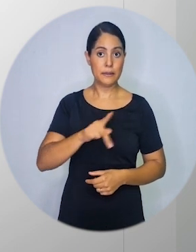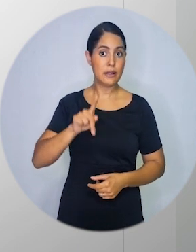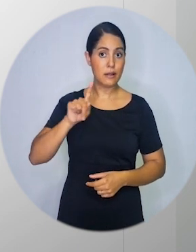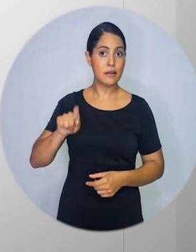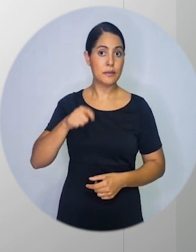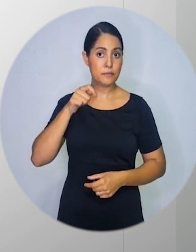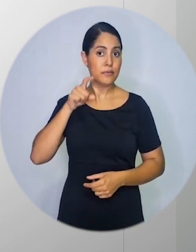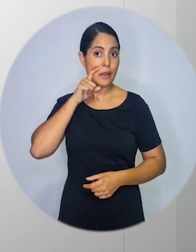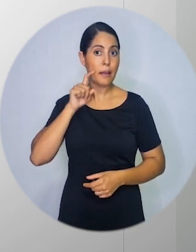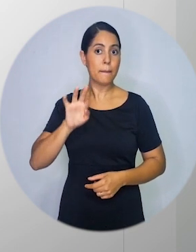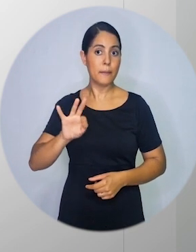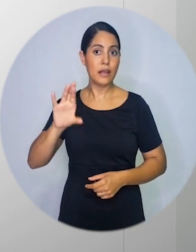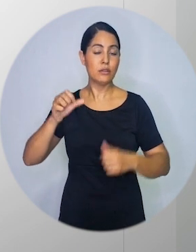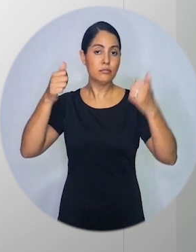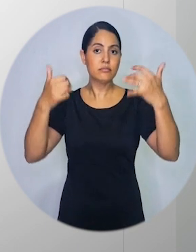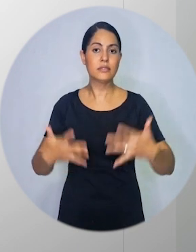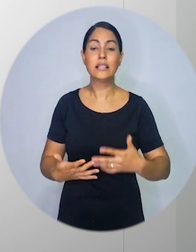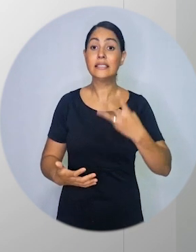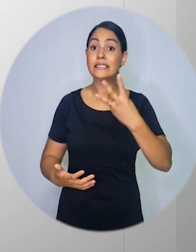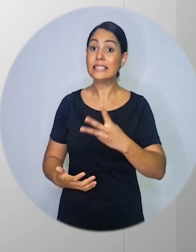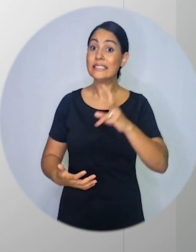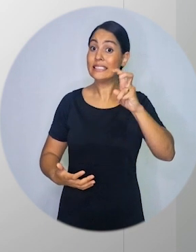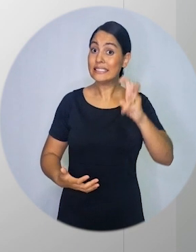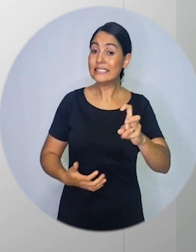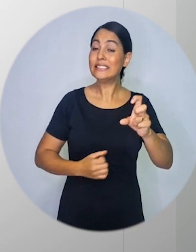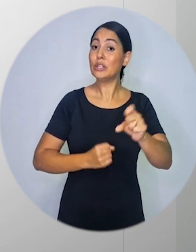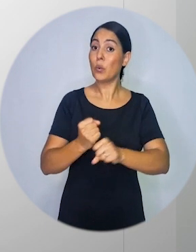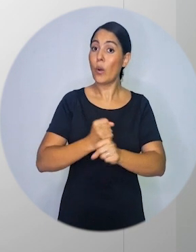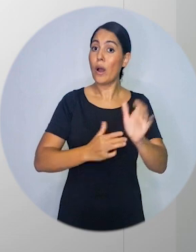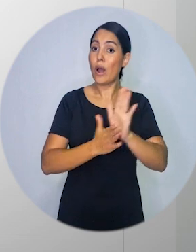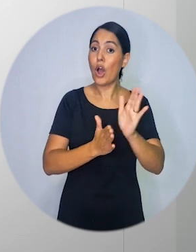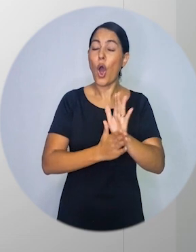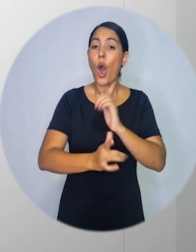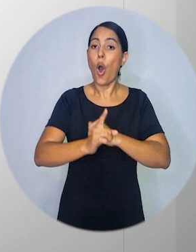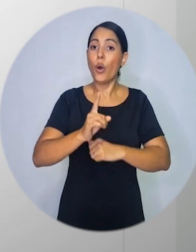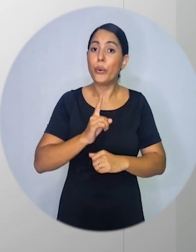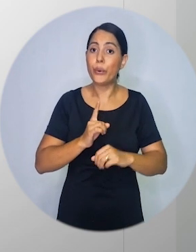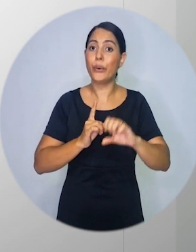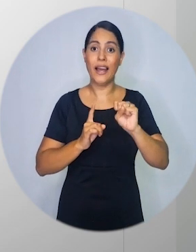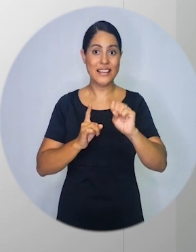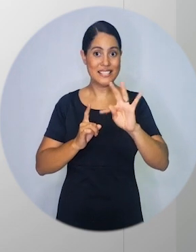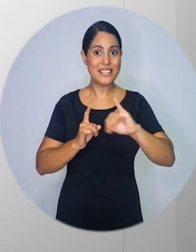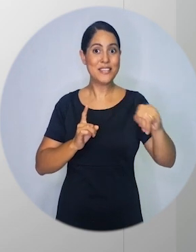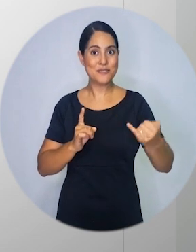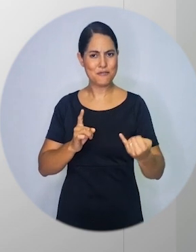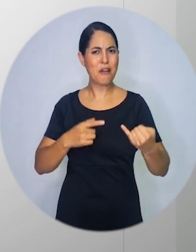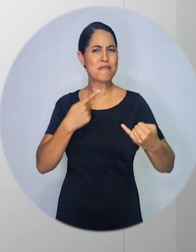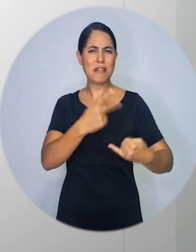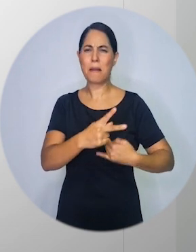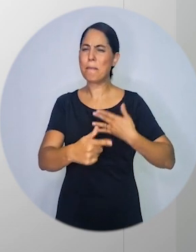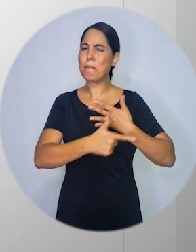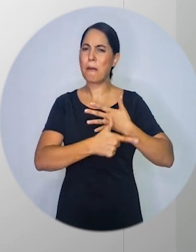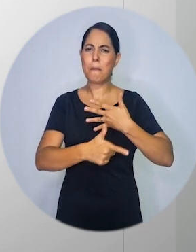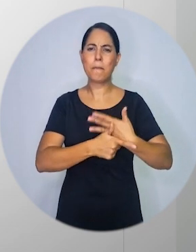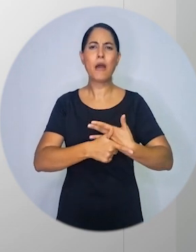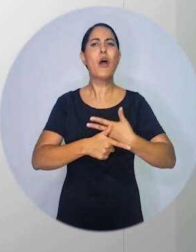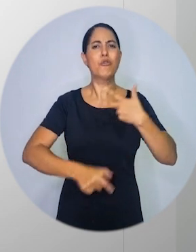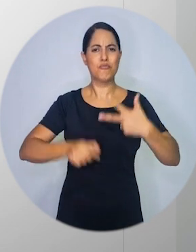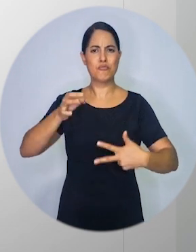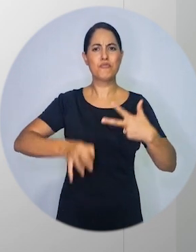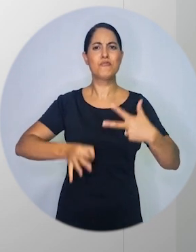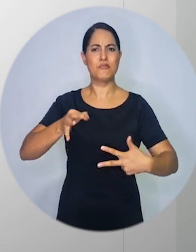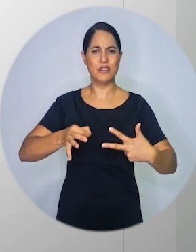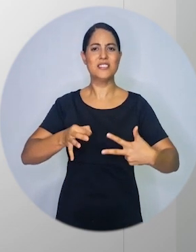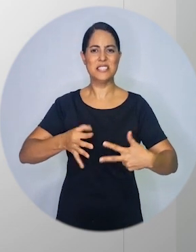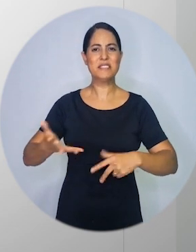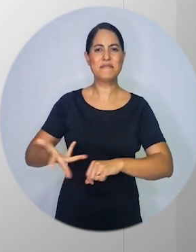Beto destaca: ao celebrarmos os 35 anos do STJ, reconhecemos a importância do papel que este tribunal desempenha na construção